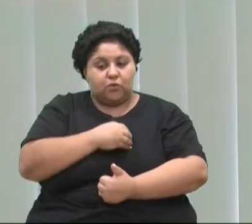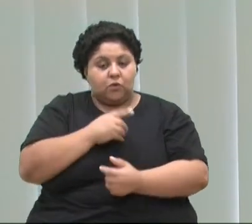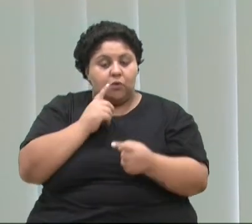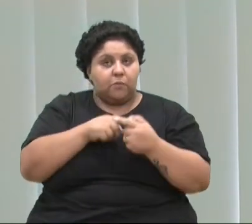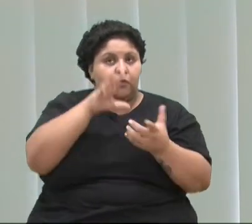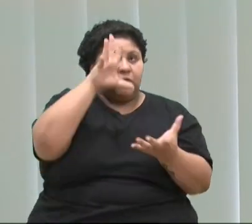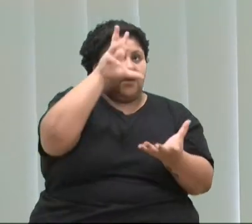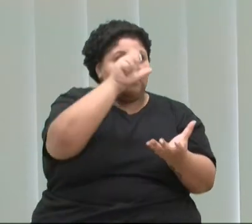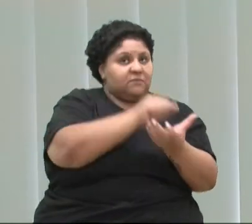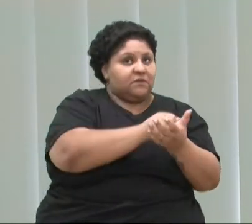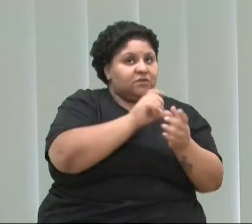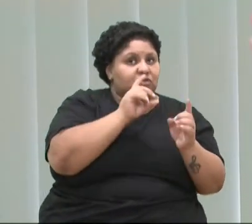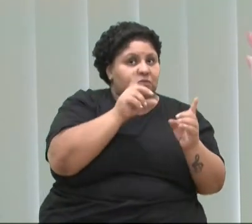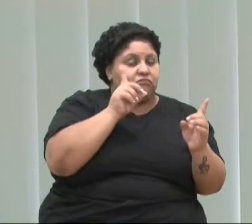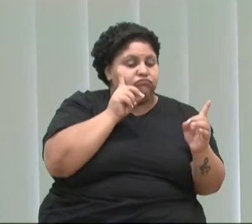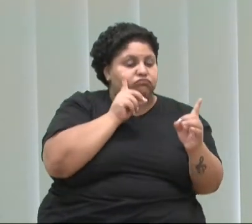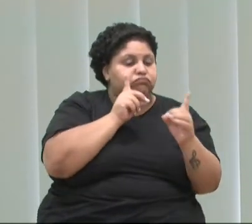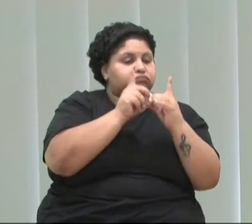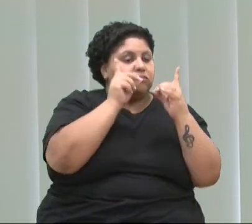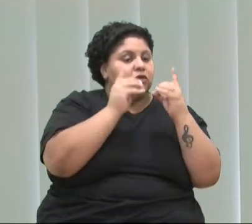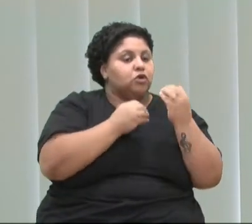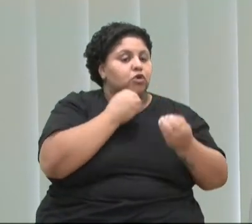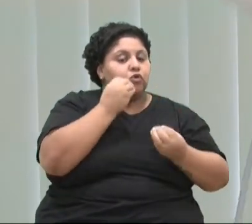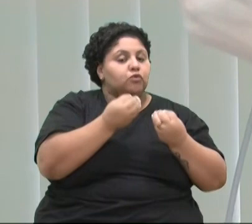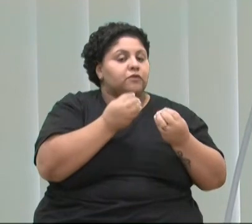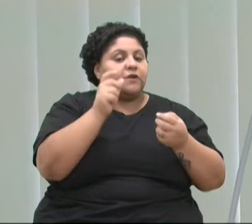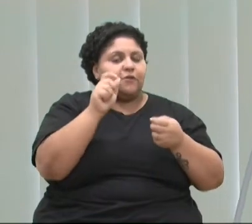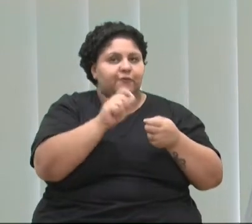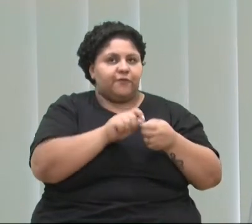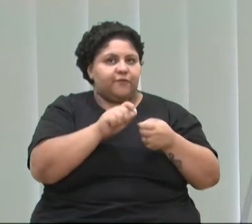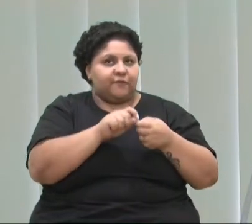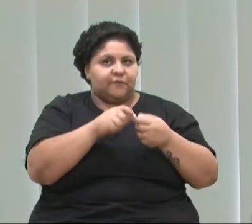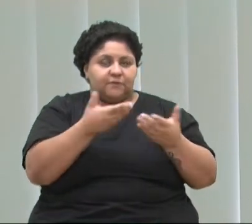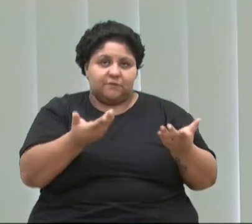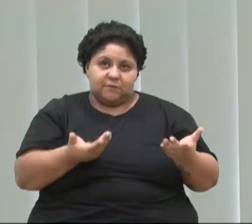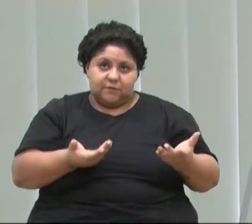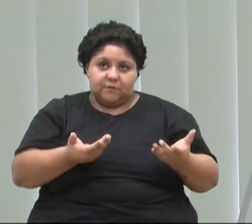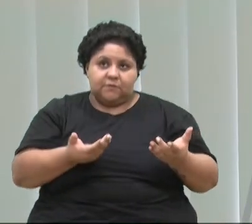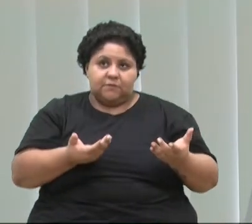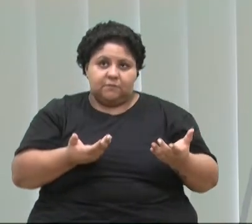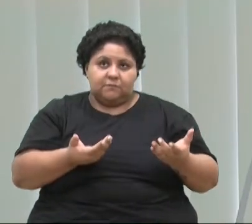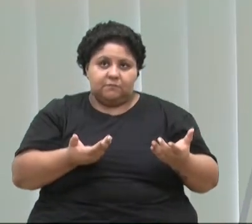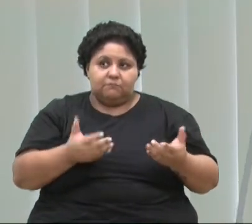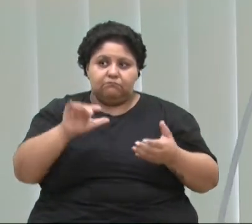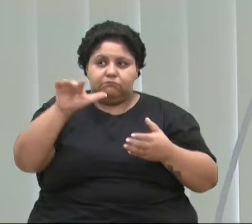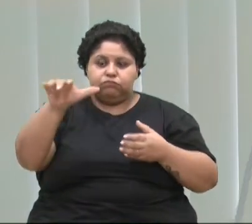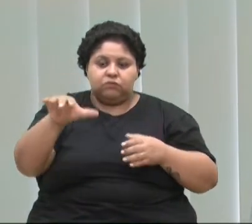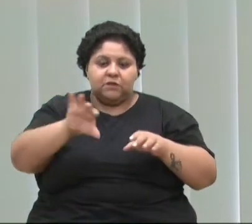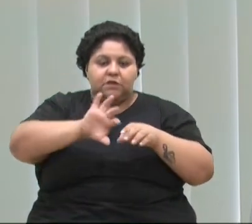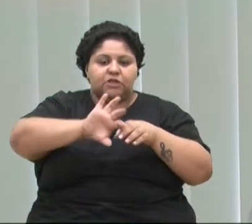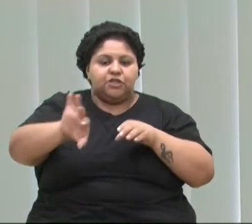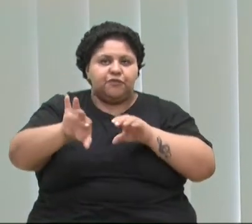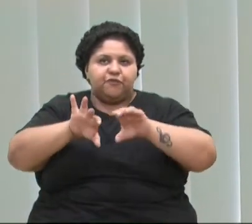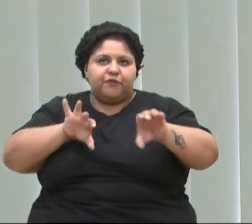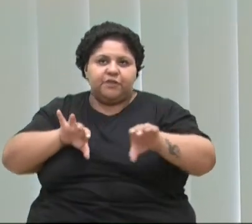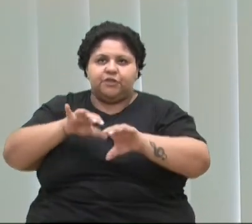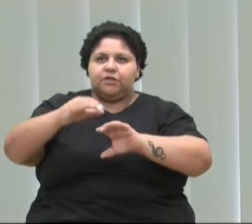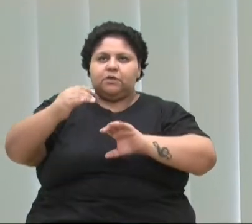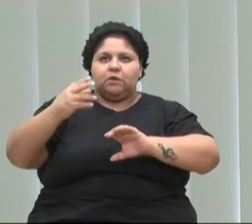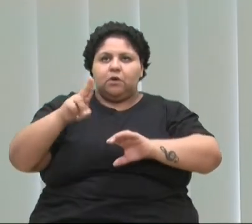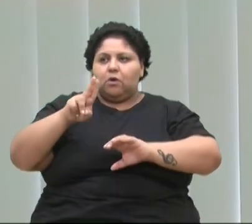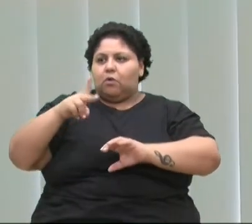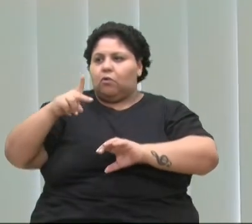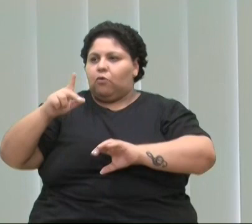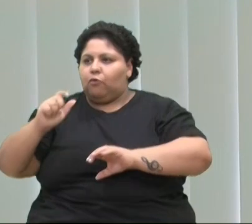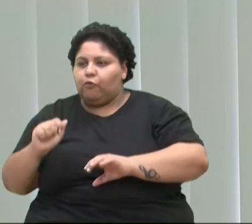uma triagem daquilo que tem que ir para a telemedicina, daquilo que tem que ir para a UBS ou daquilo que tem que ir para a UPA. Porque tem casos, né, que